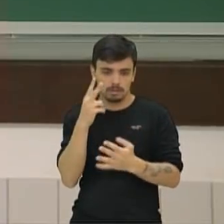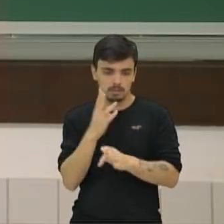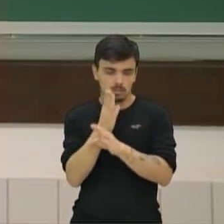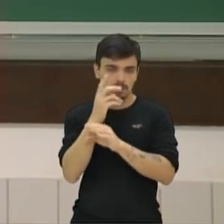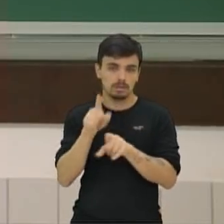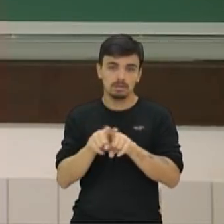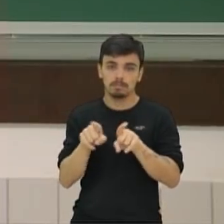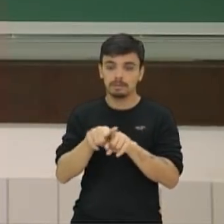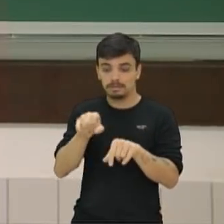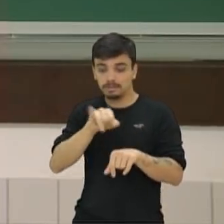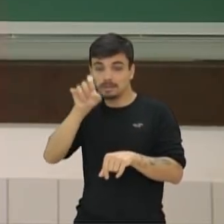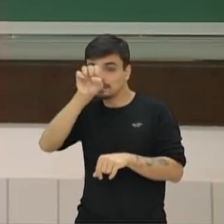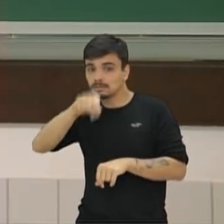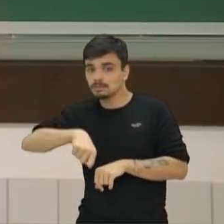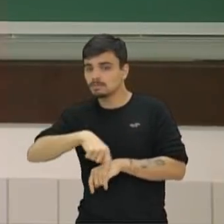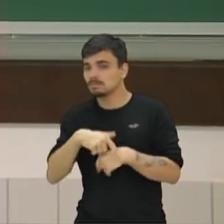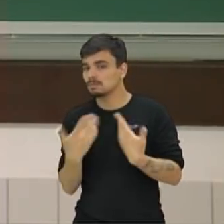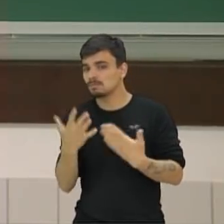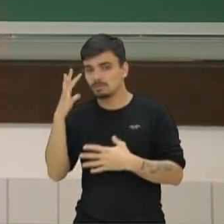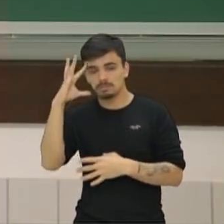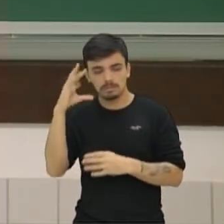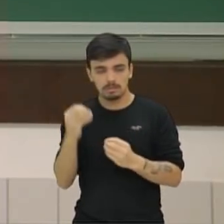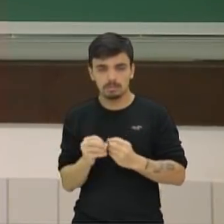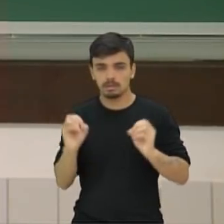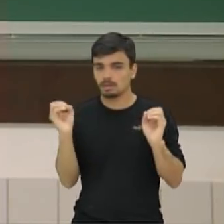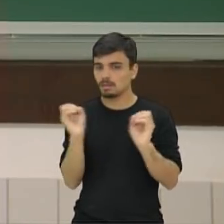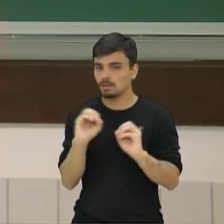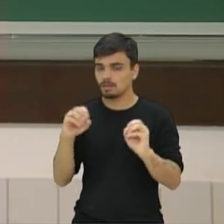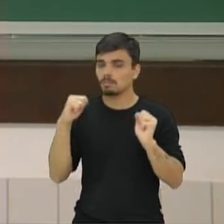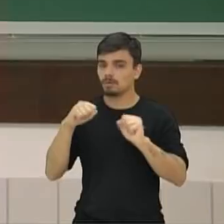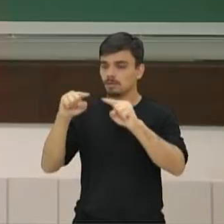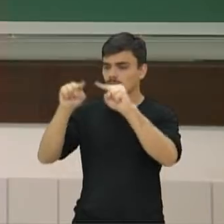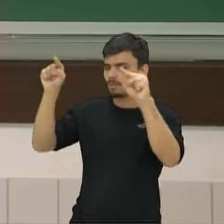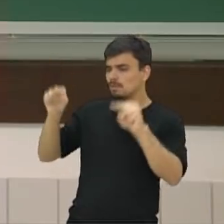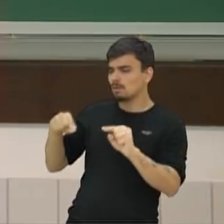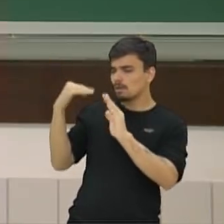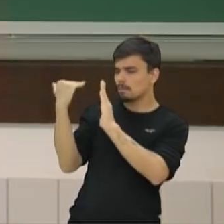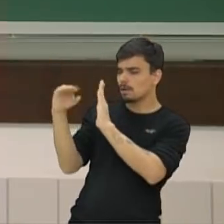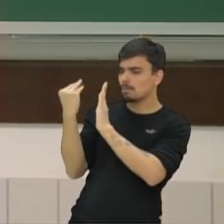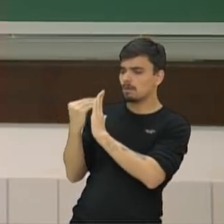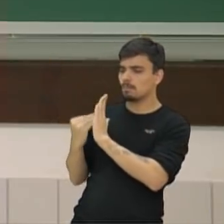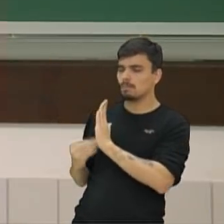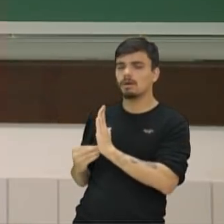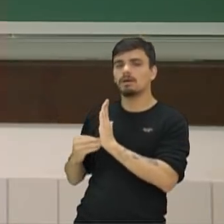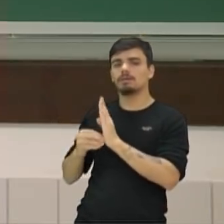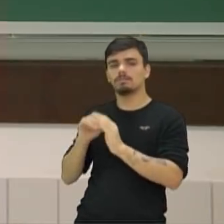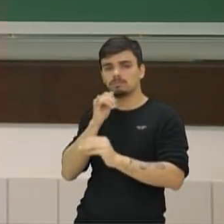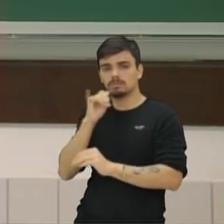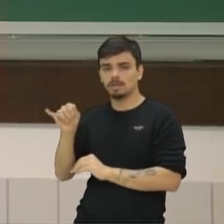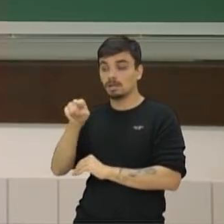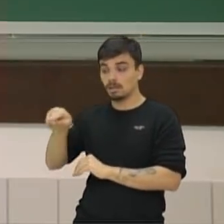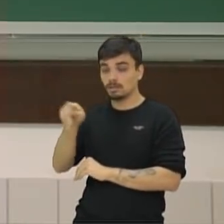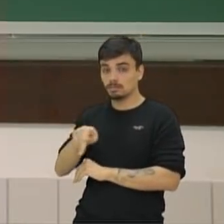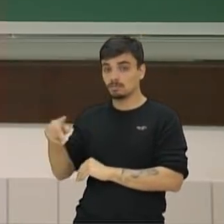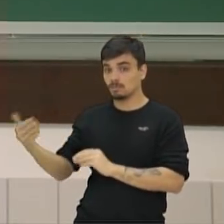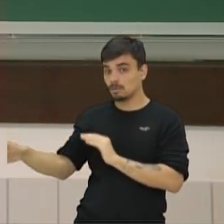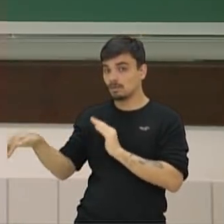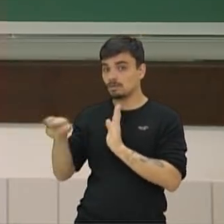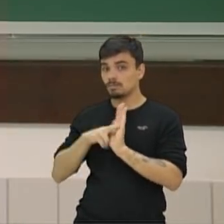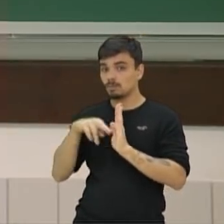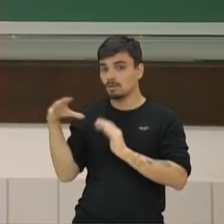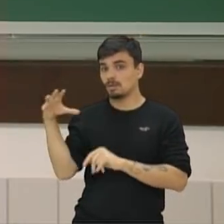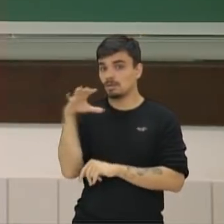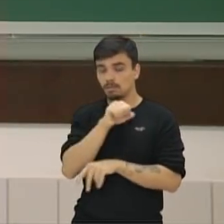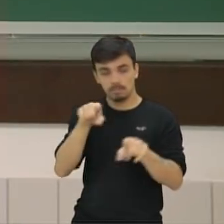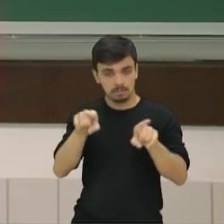se mesmo assim não entender, manda um recadinho no mural para o teu professor, ele vai te responder rapidinho